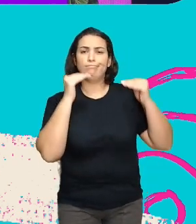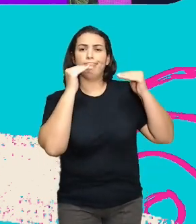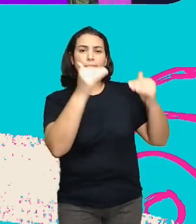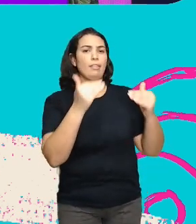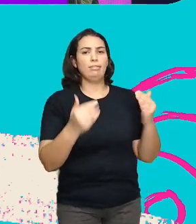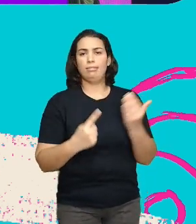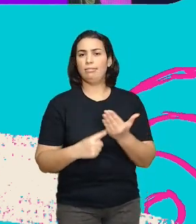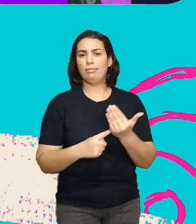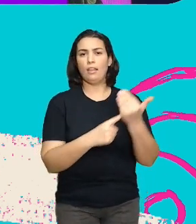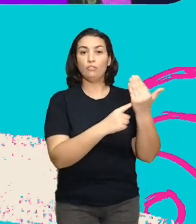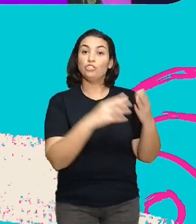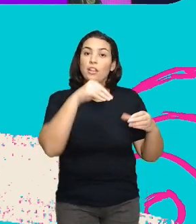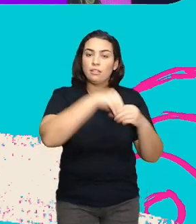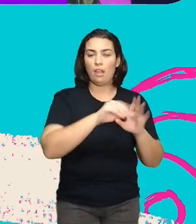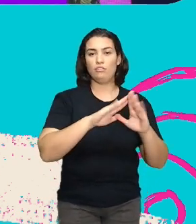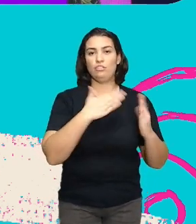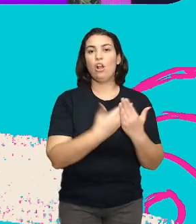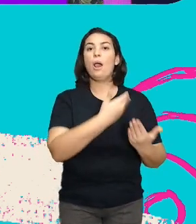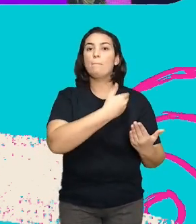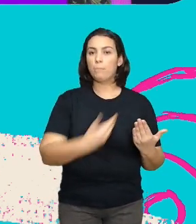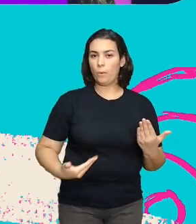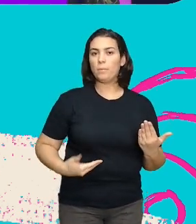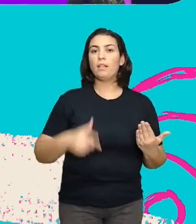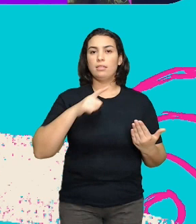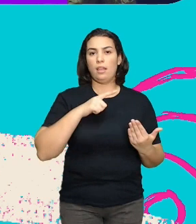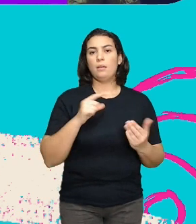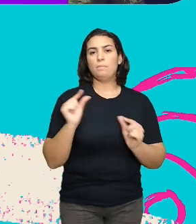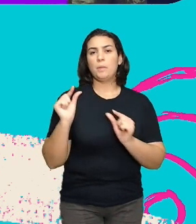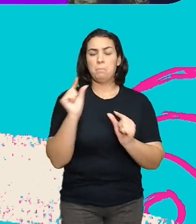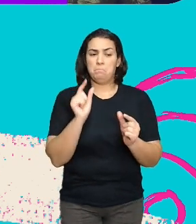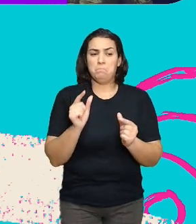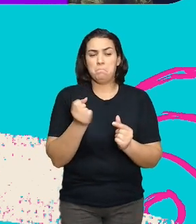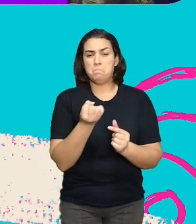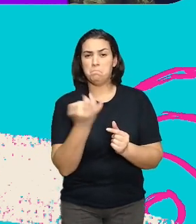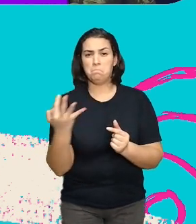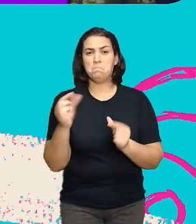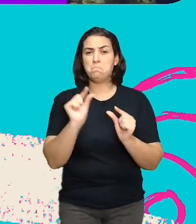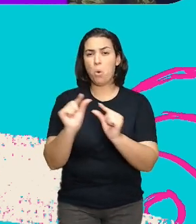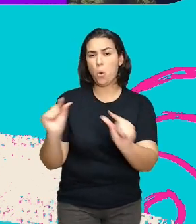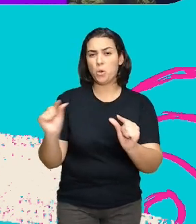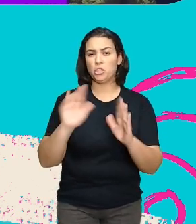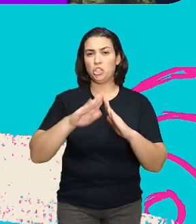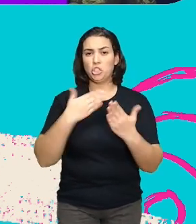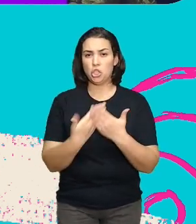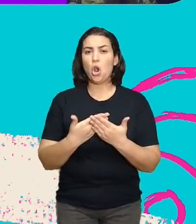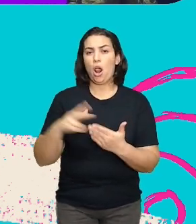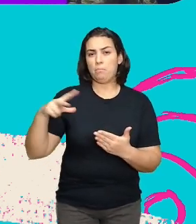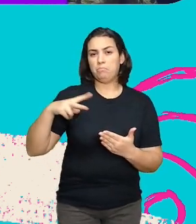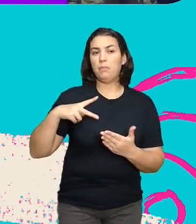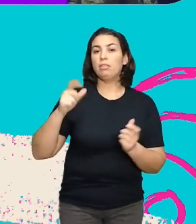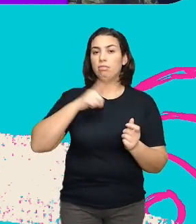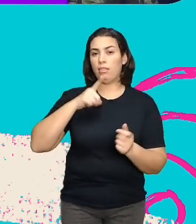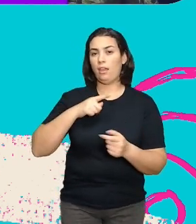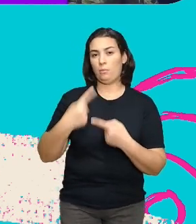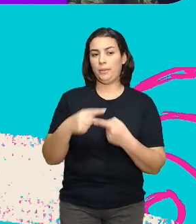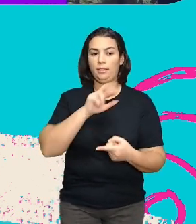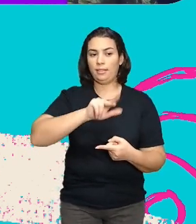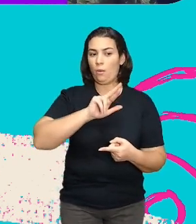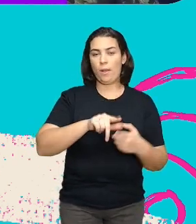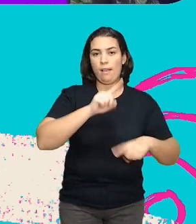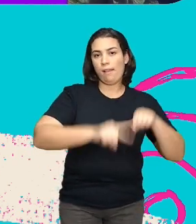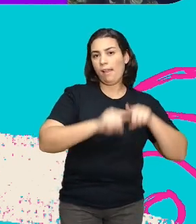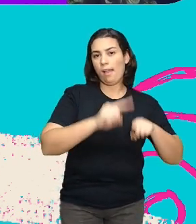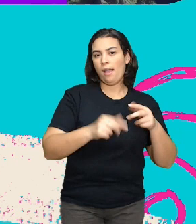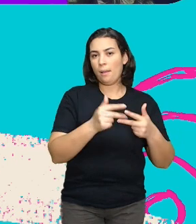São espaços que poucas escolas privadas, ou nenhuma, têm. Não são equipamentos baratos, não são equipamentos